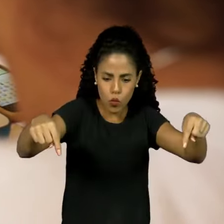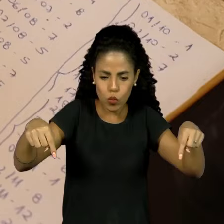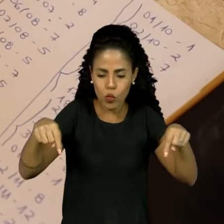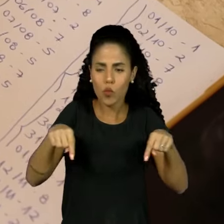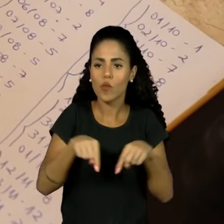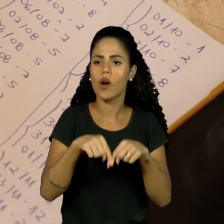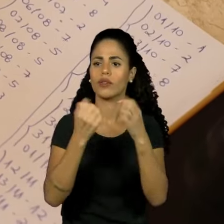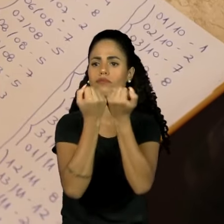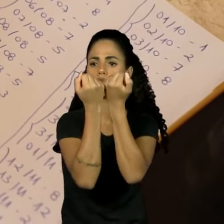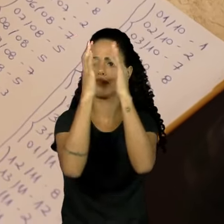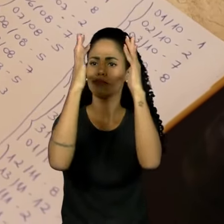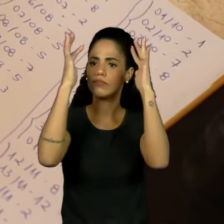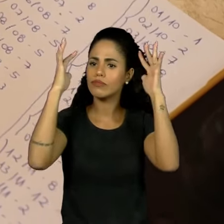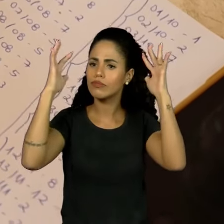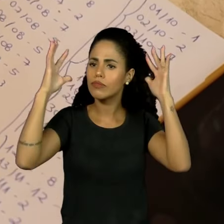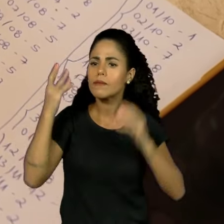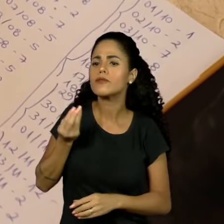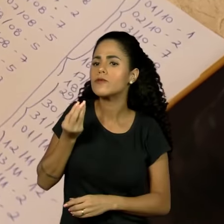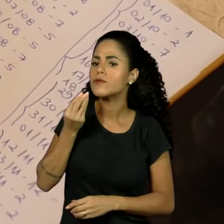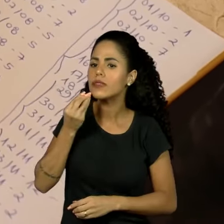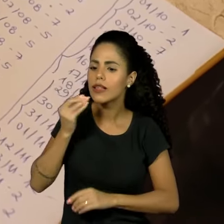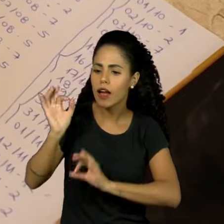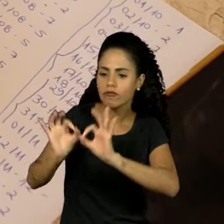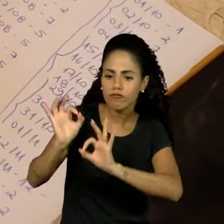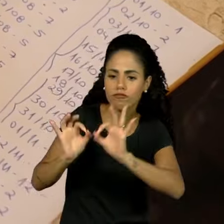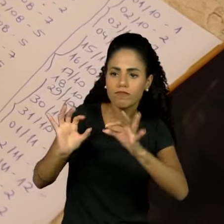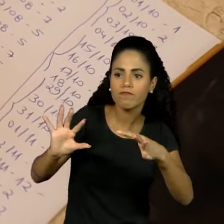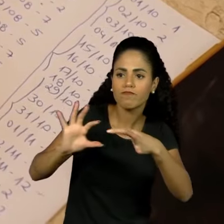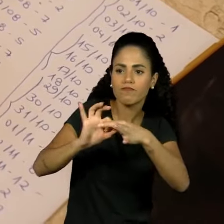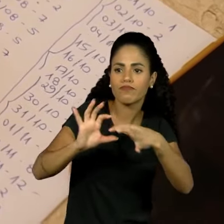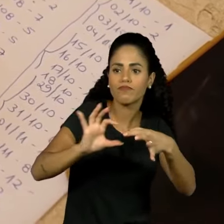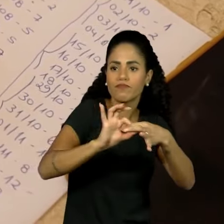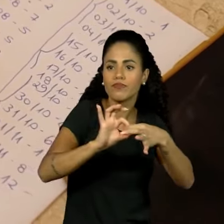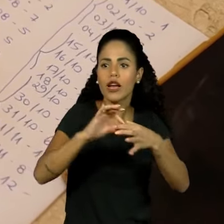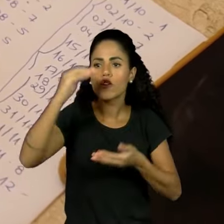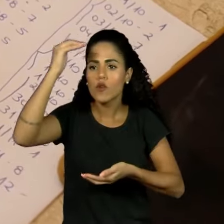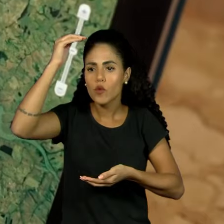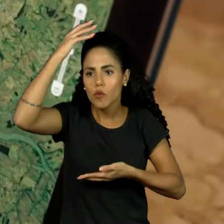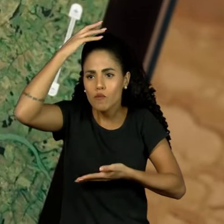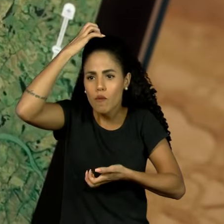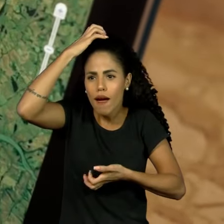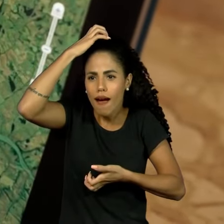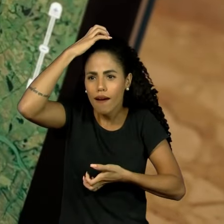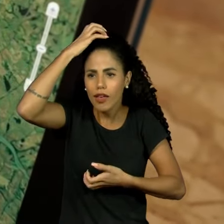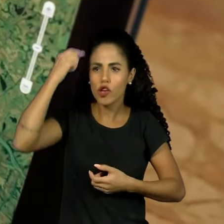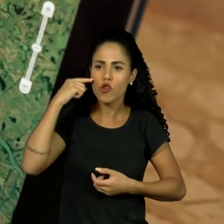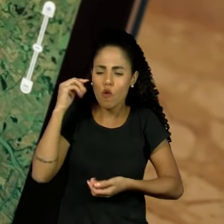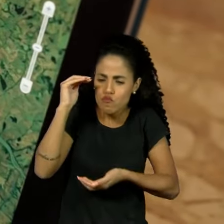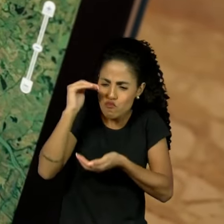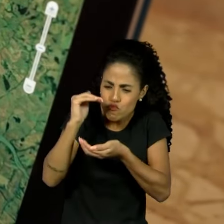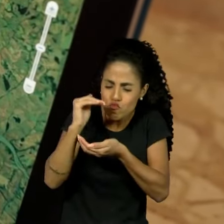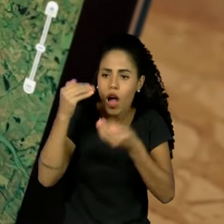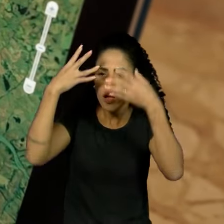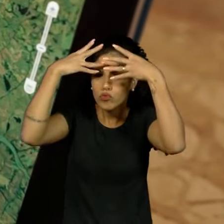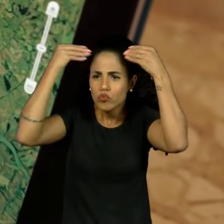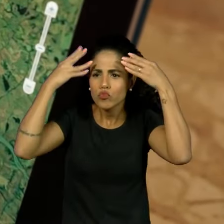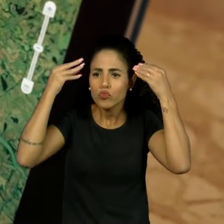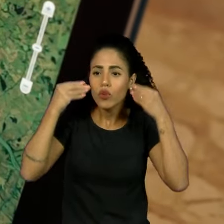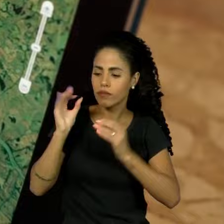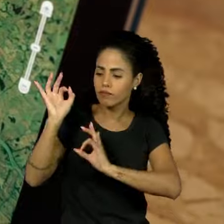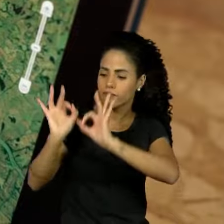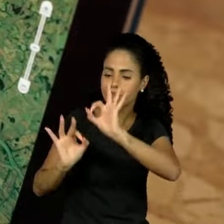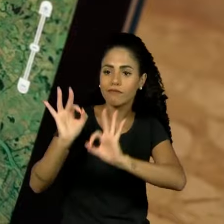florestais, para ligar esses fragmentos onde o mico-leão preto ocorre. E dentro desse